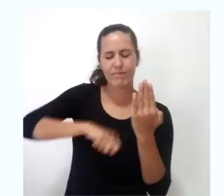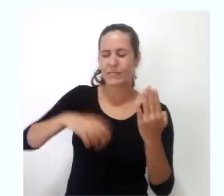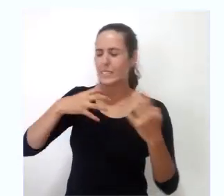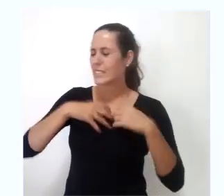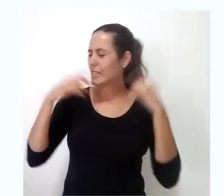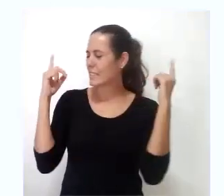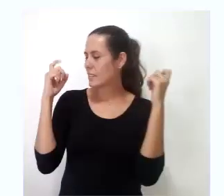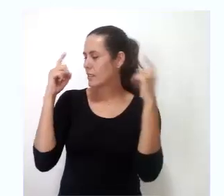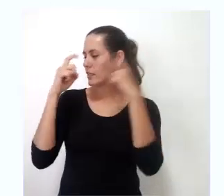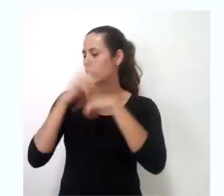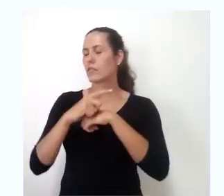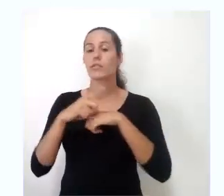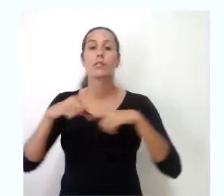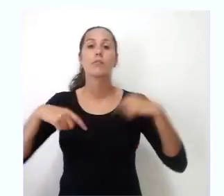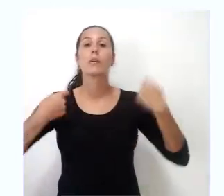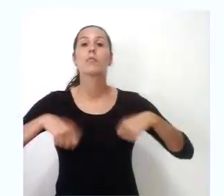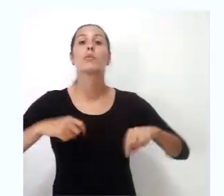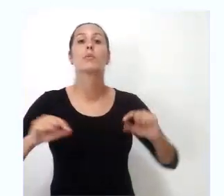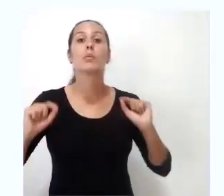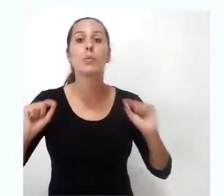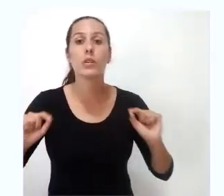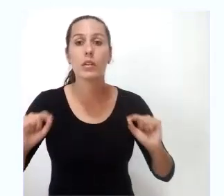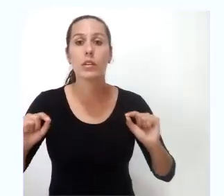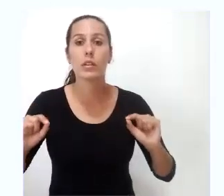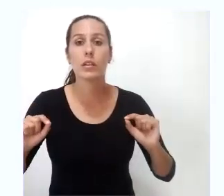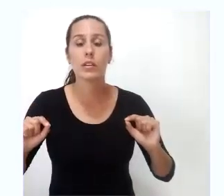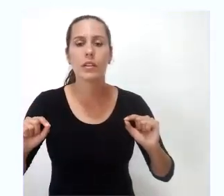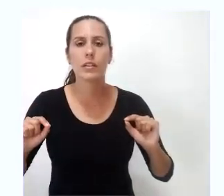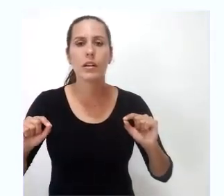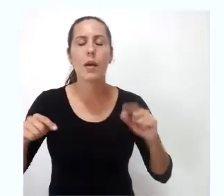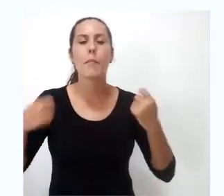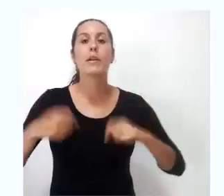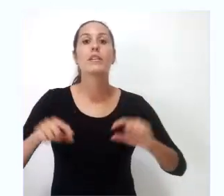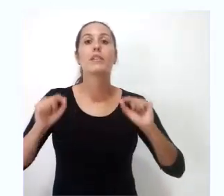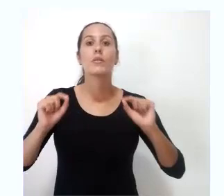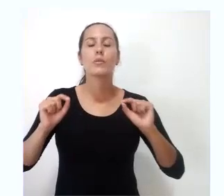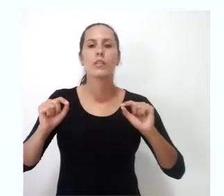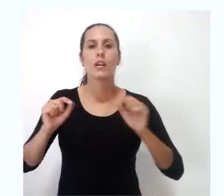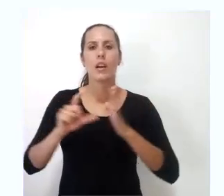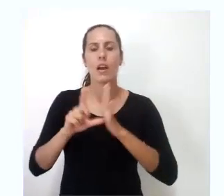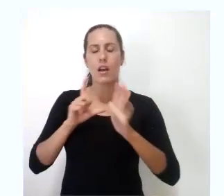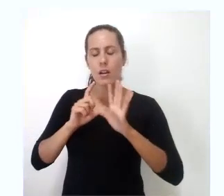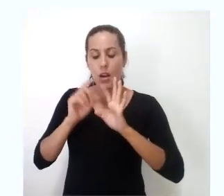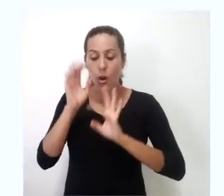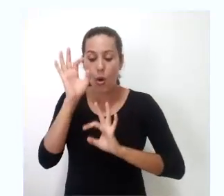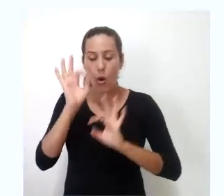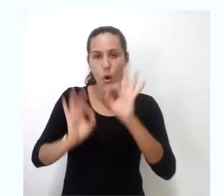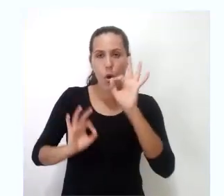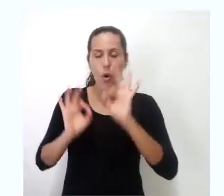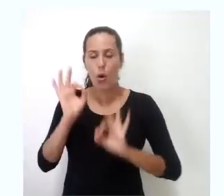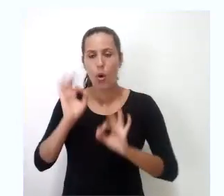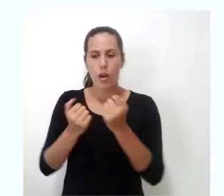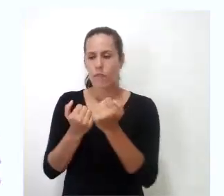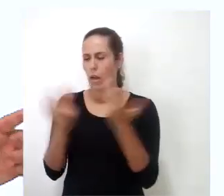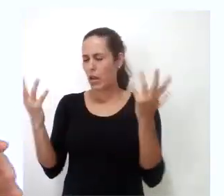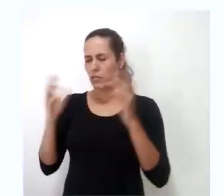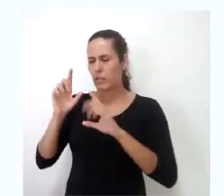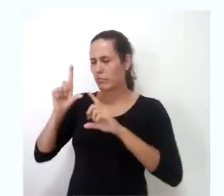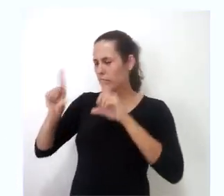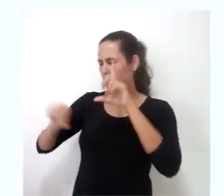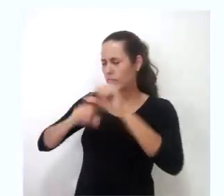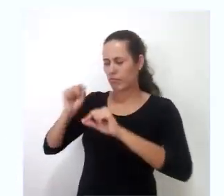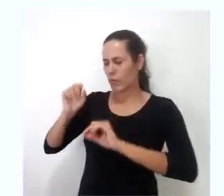É preciso o quê, minha gente? Usar um fio condutor. Vamos organizar. Por